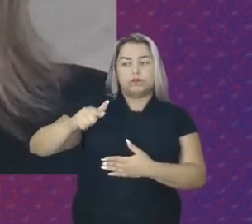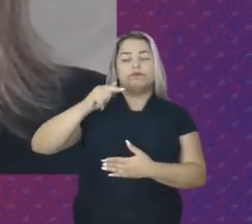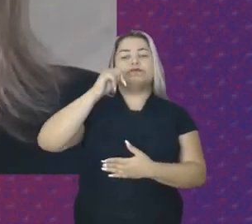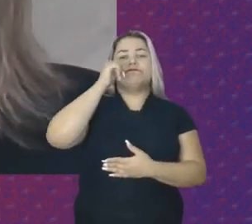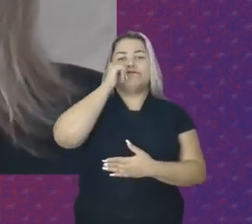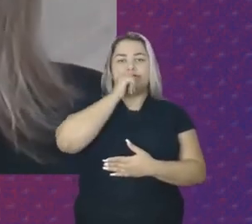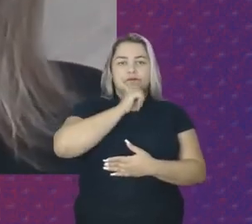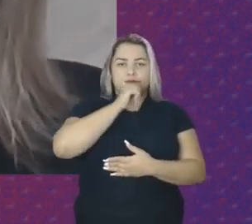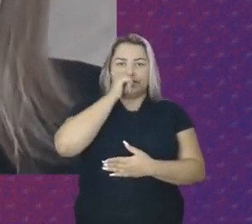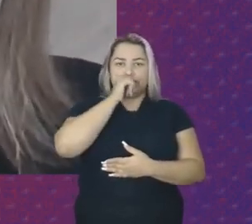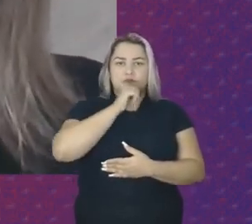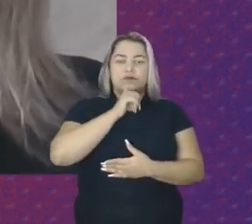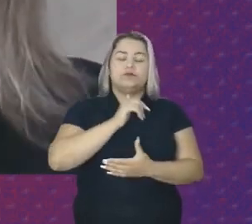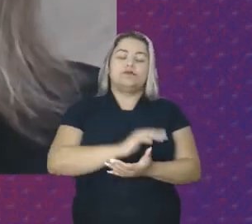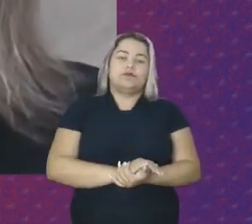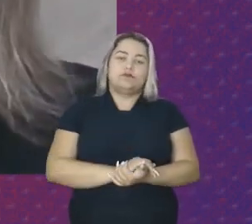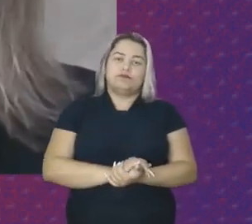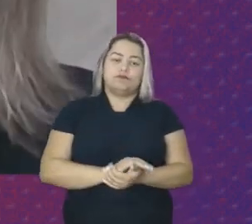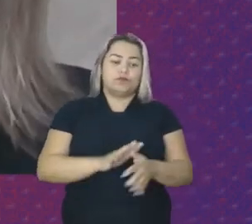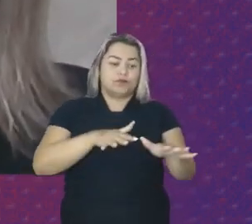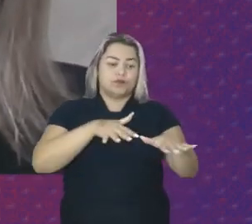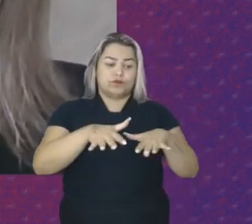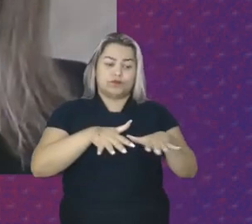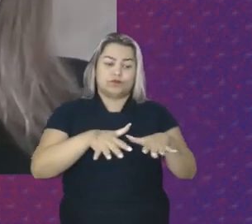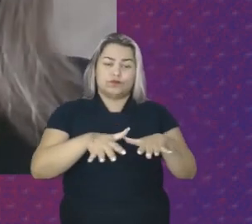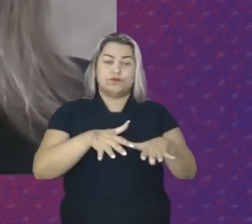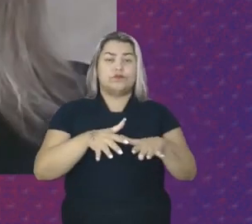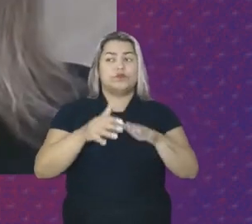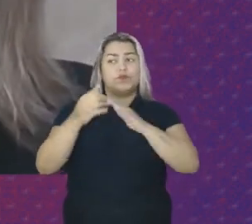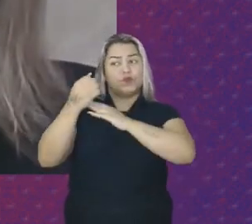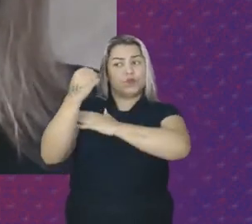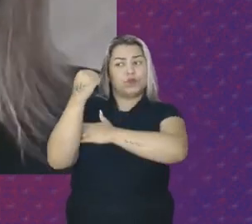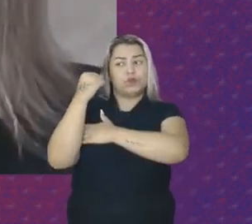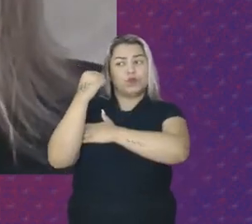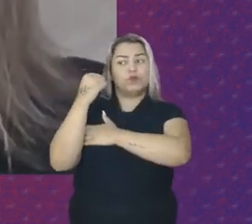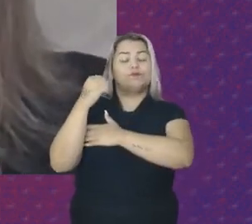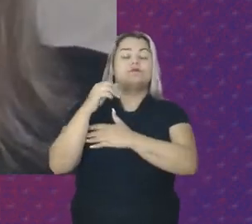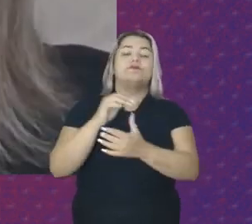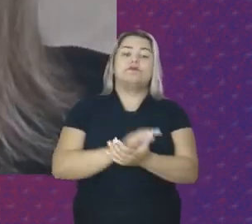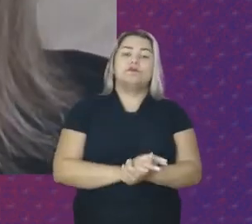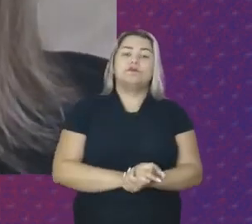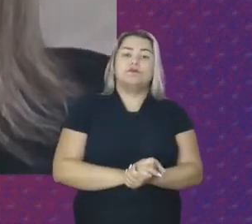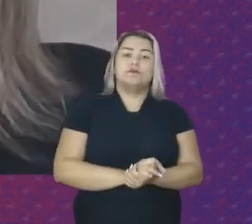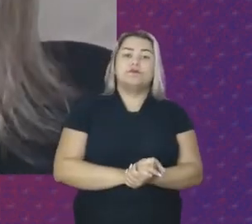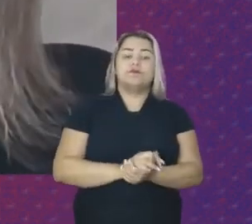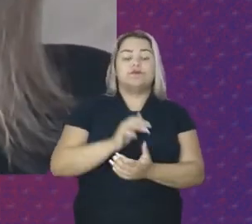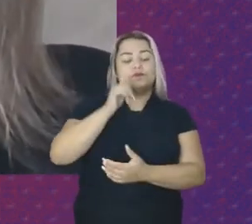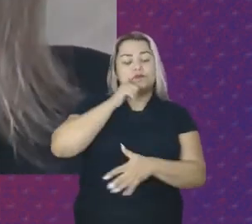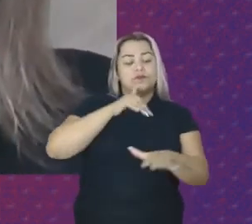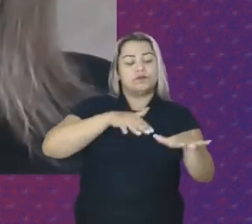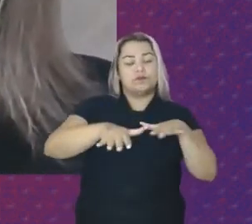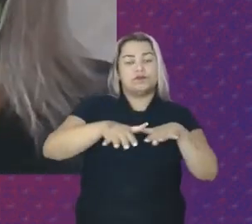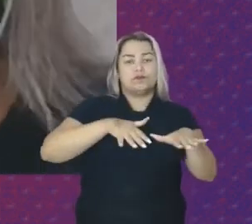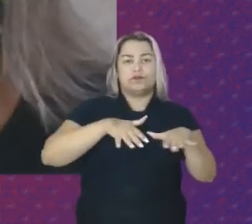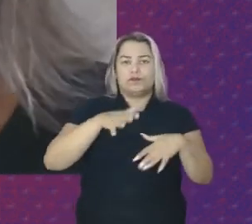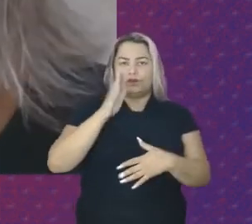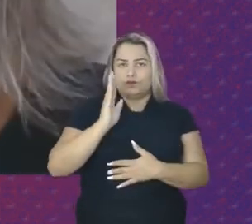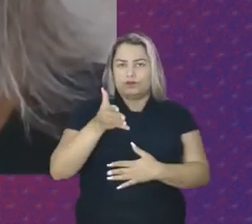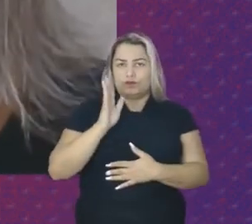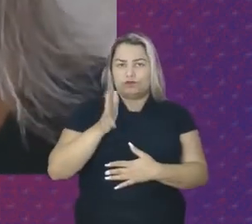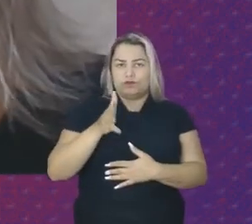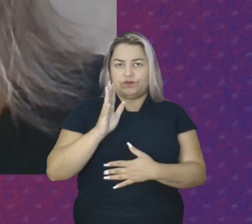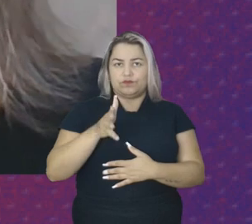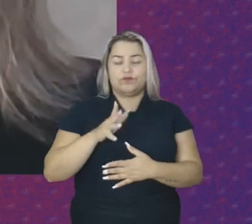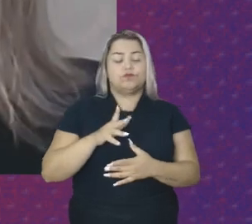mulheres, porque o movimento feminista, os movimentos sociais, o movimento de mulheres já